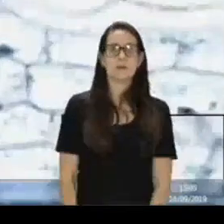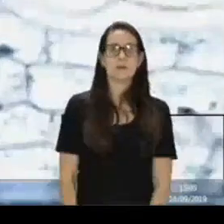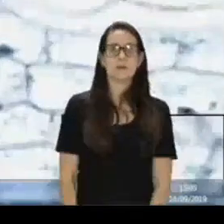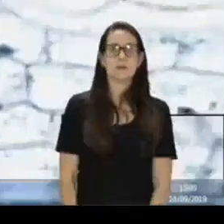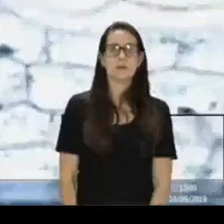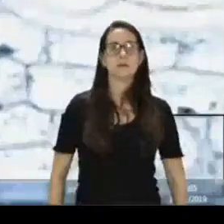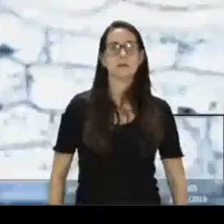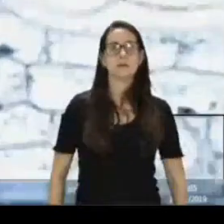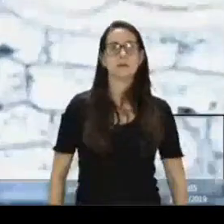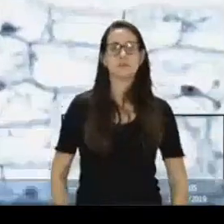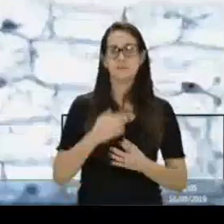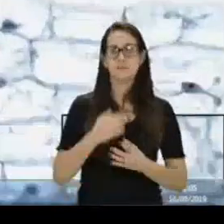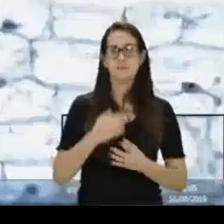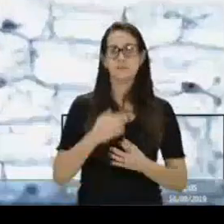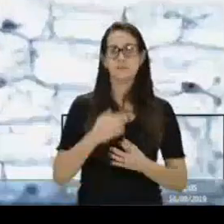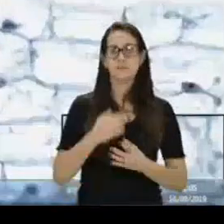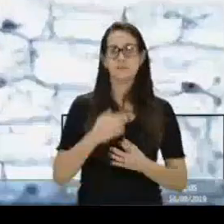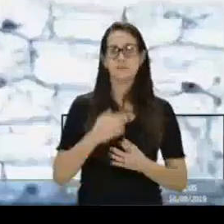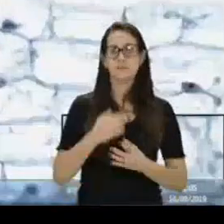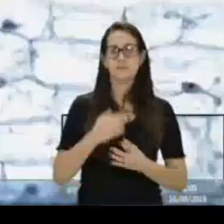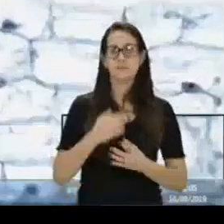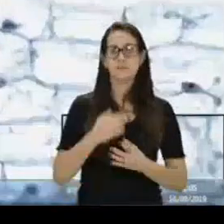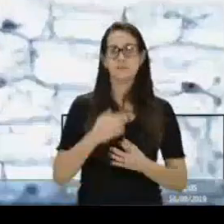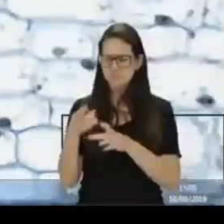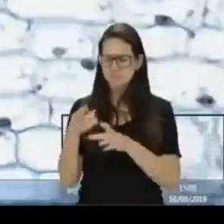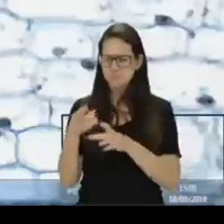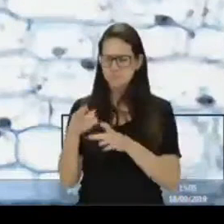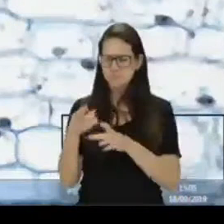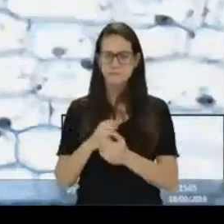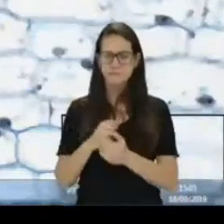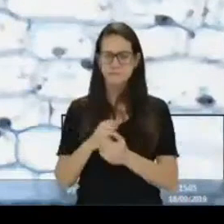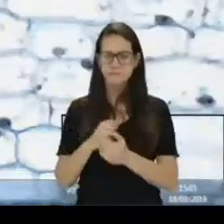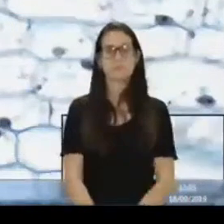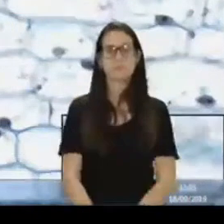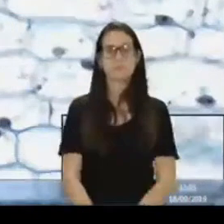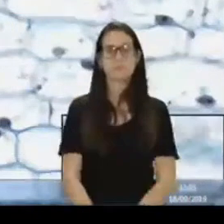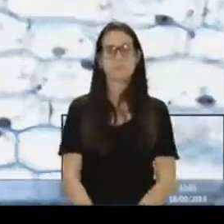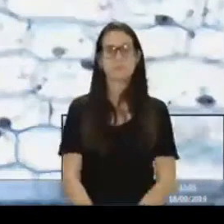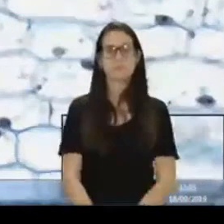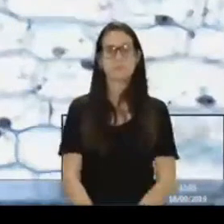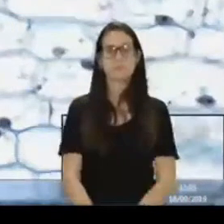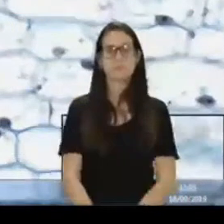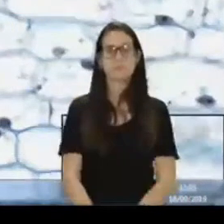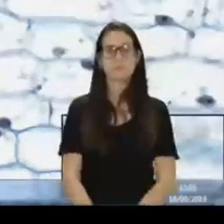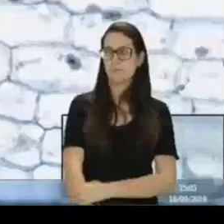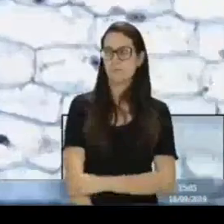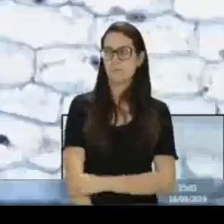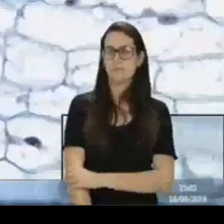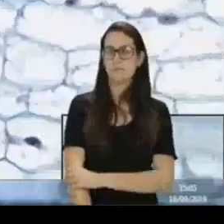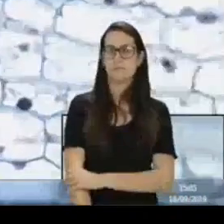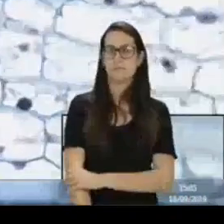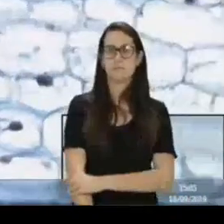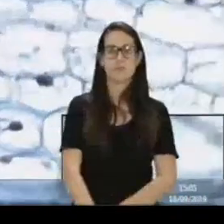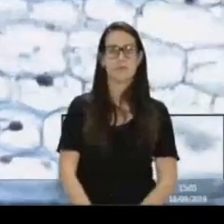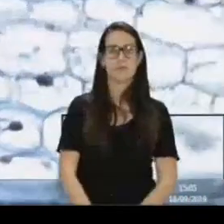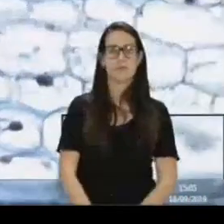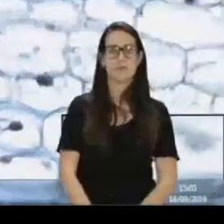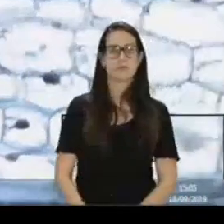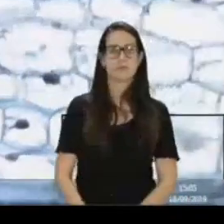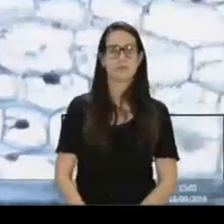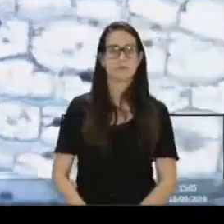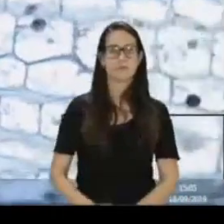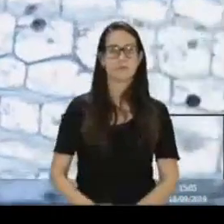temos as colorações, nós conseguimos observar esses conjuntos cromossômicos. Então, só vou correr a lâmina